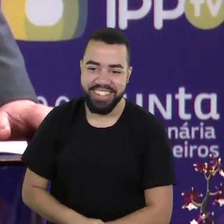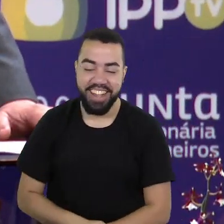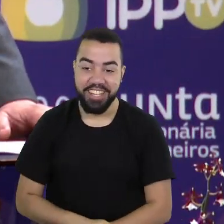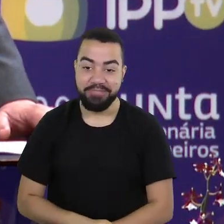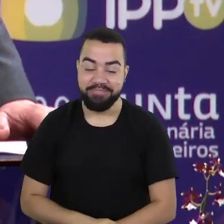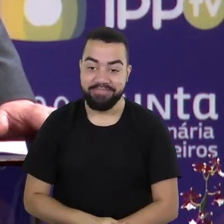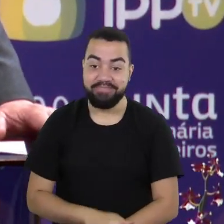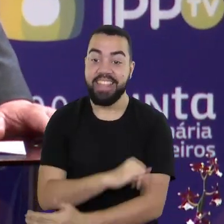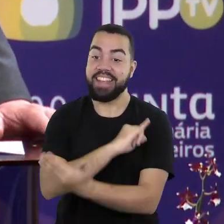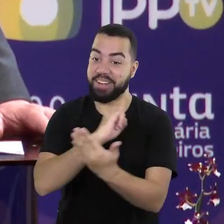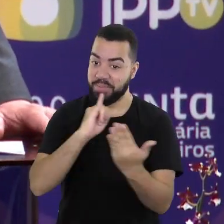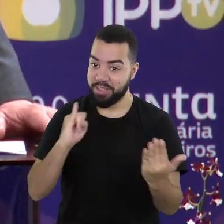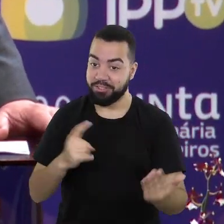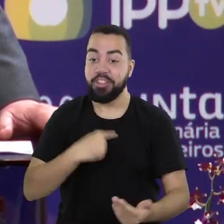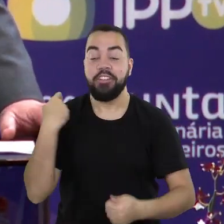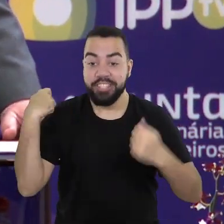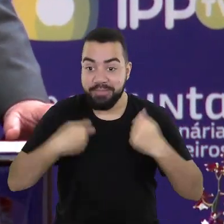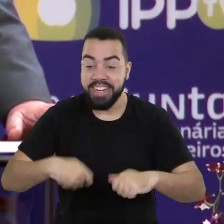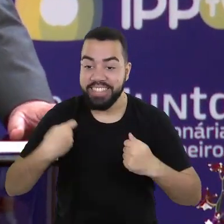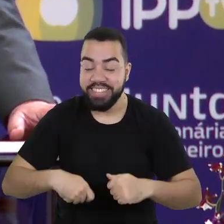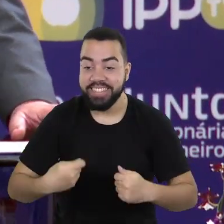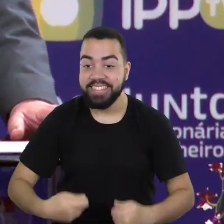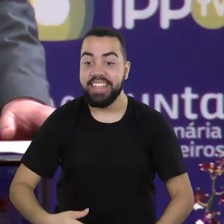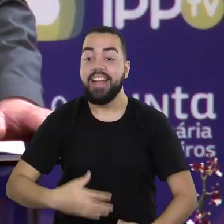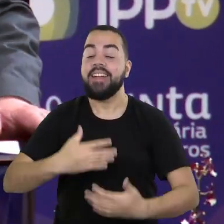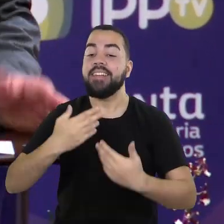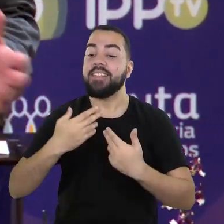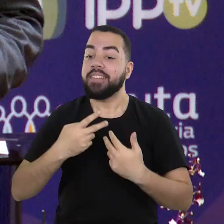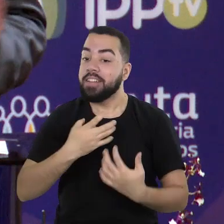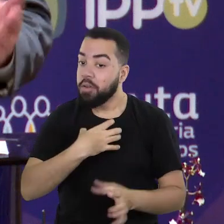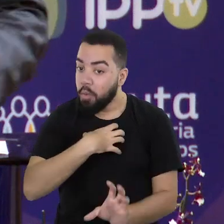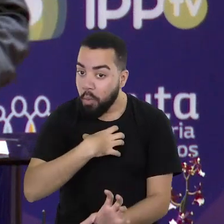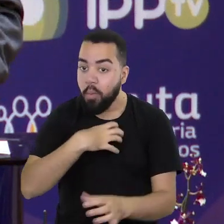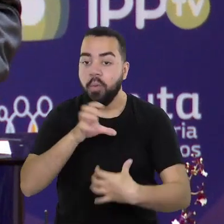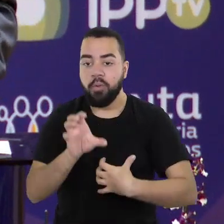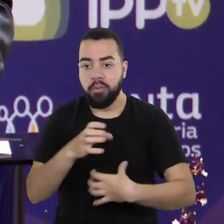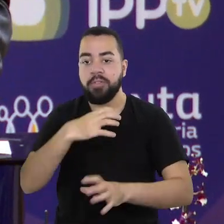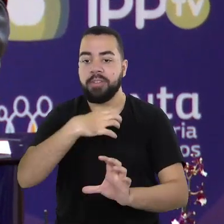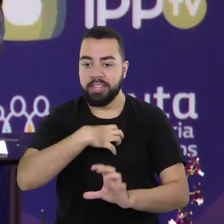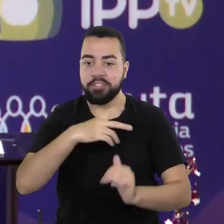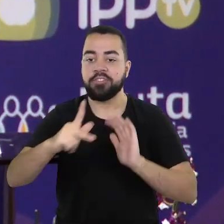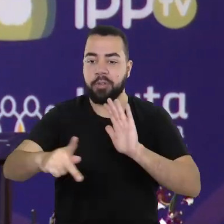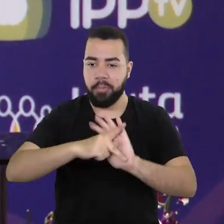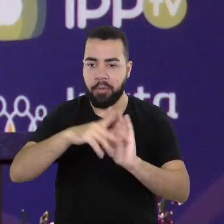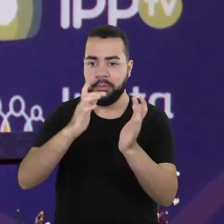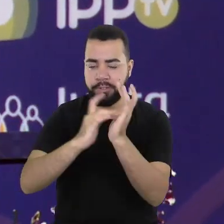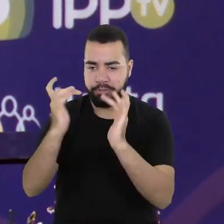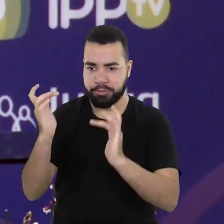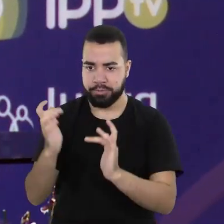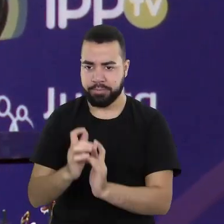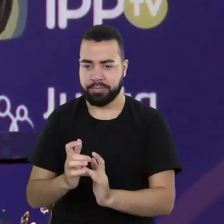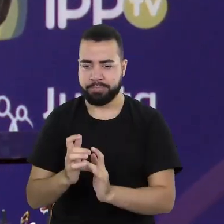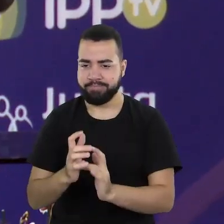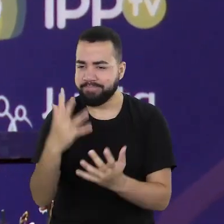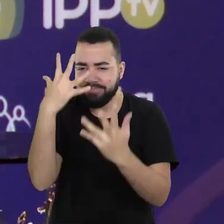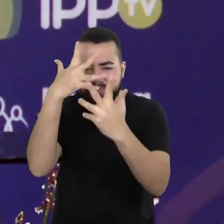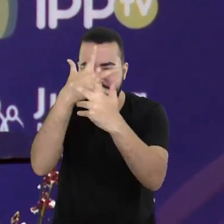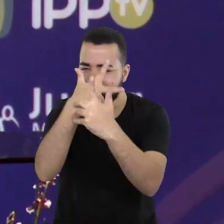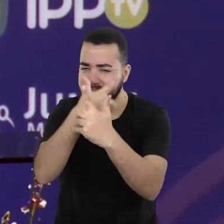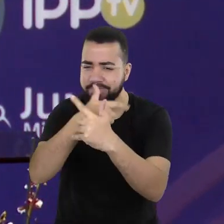Irmãos, nós precisamos ser compassivos. Nós precisamos ser tomados da compaixão de Cristo. E o que eu acho lindo nesse texto,